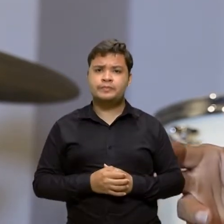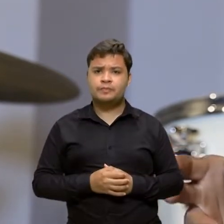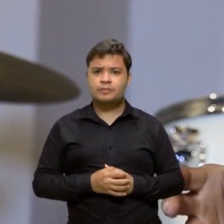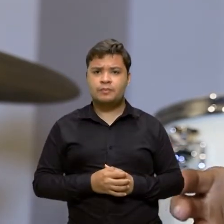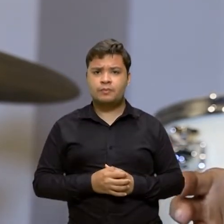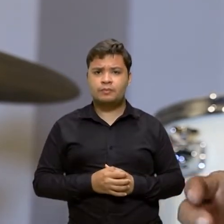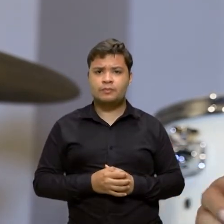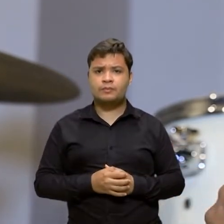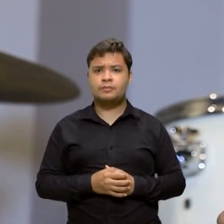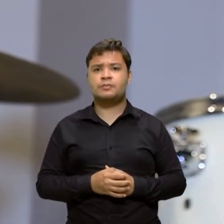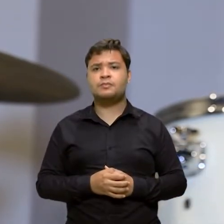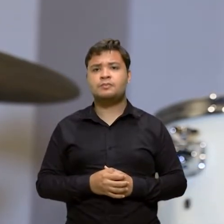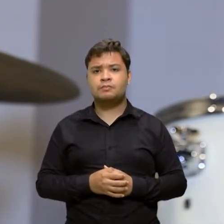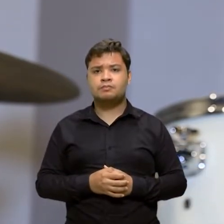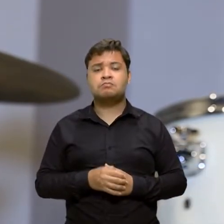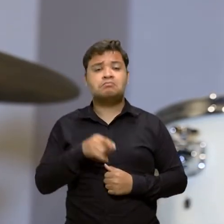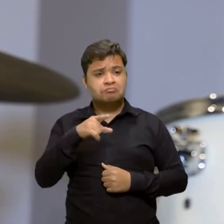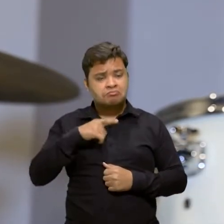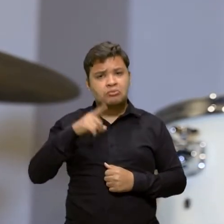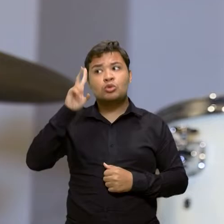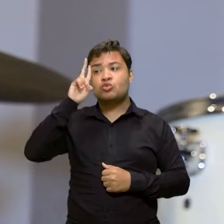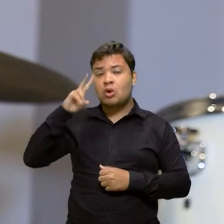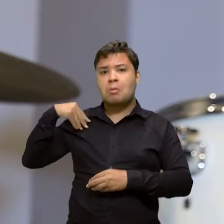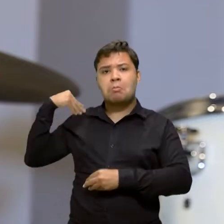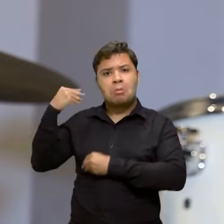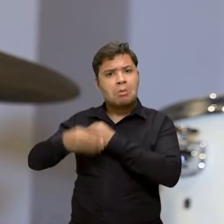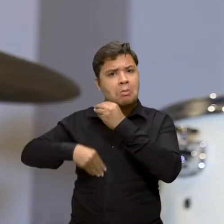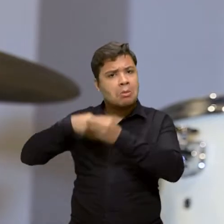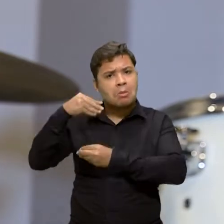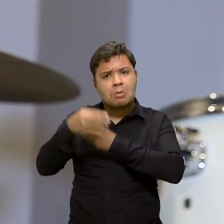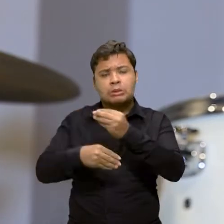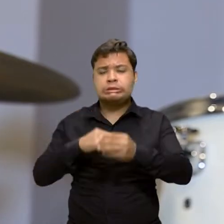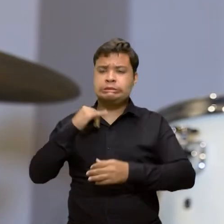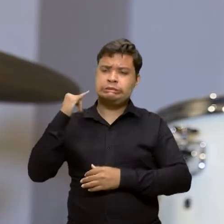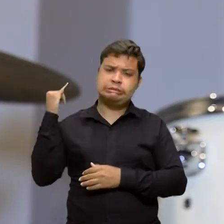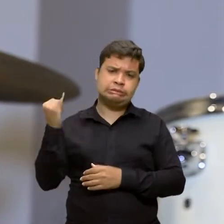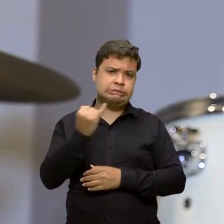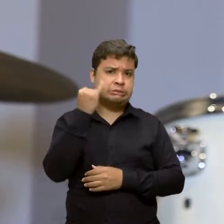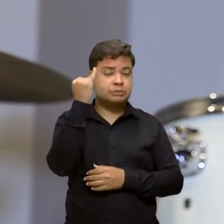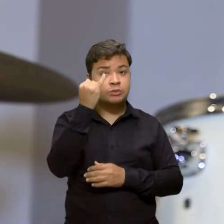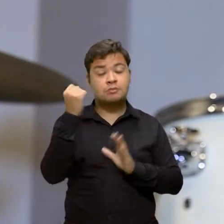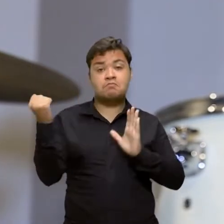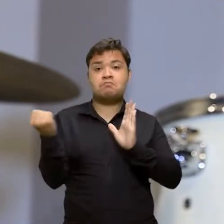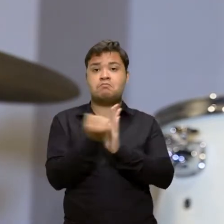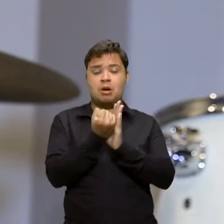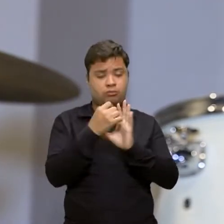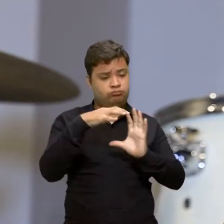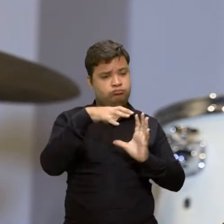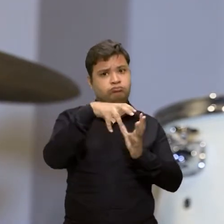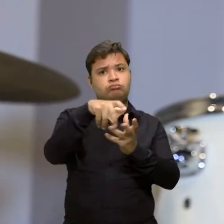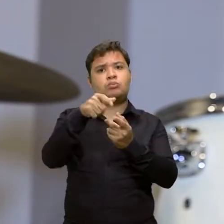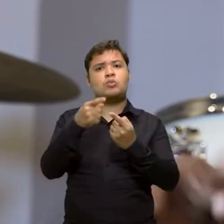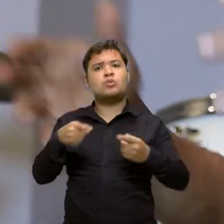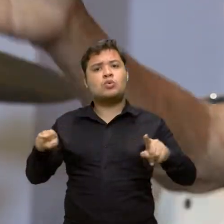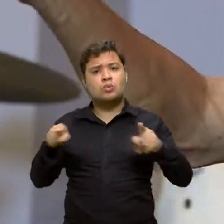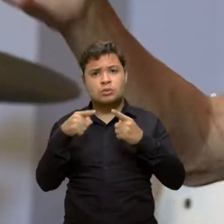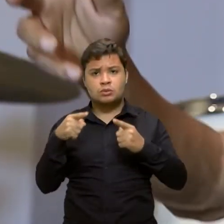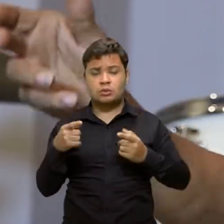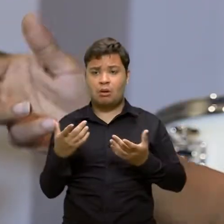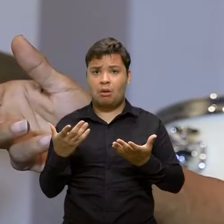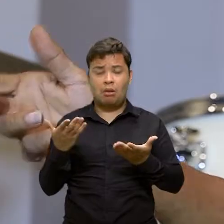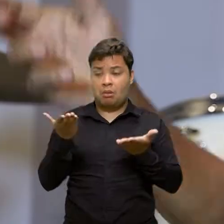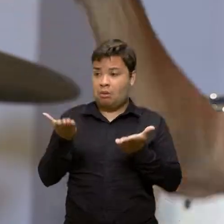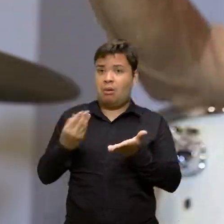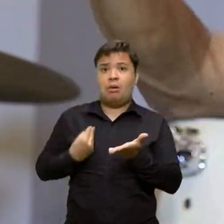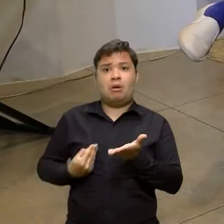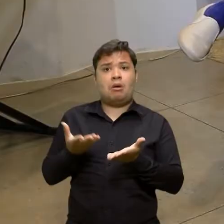deixaram, né, esse legado tão importante para a música mundial, tá ali,